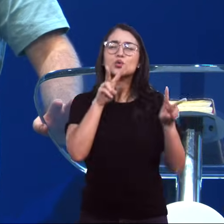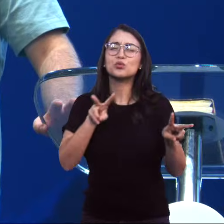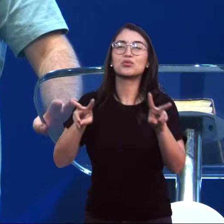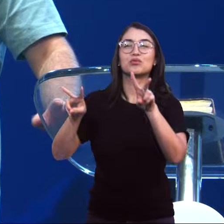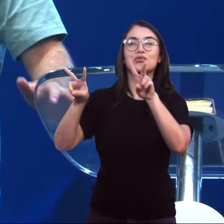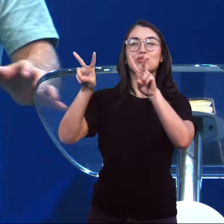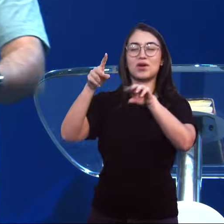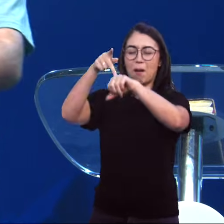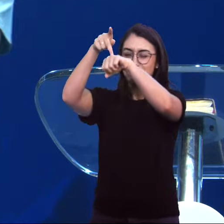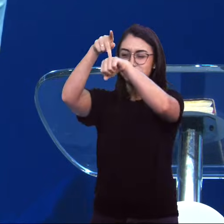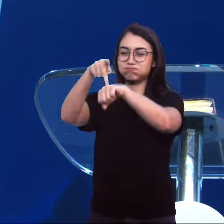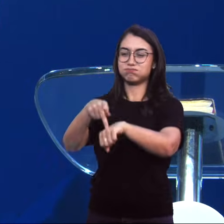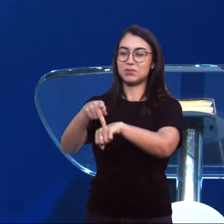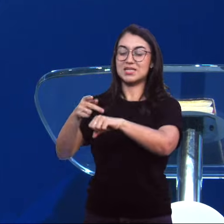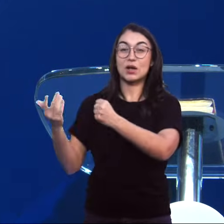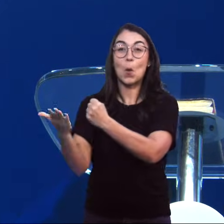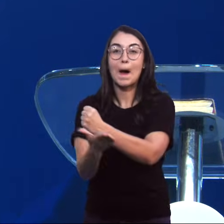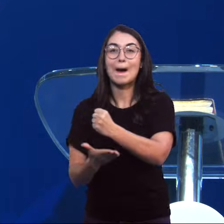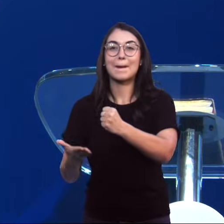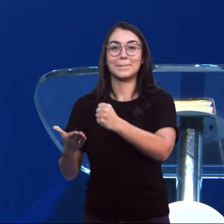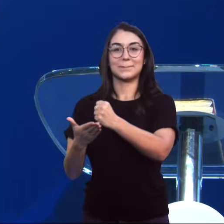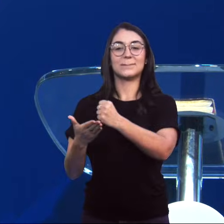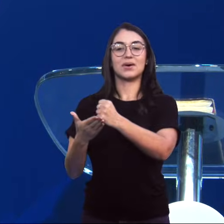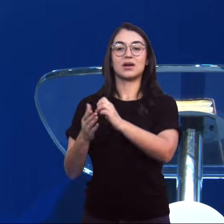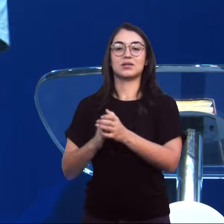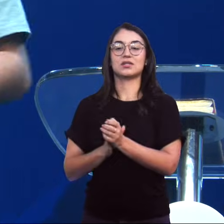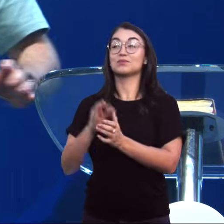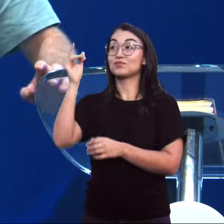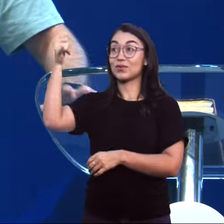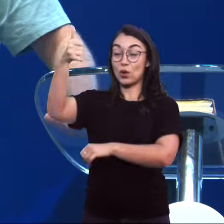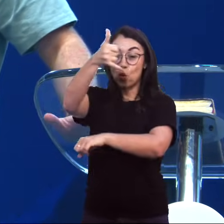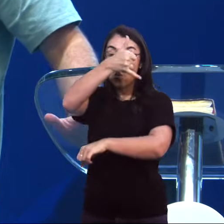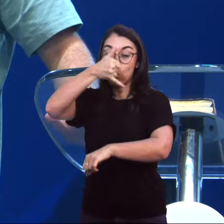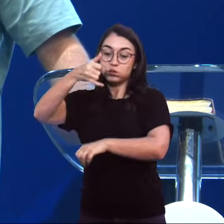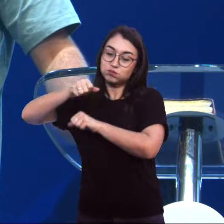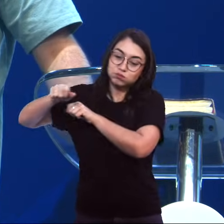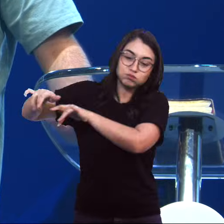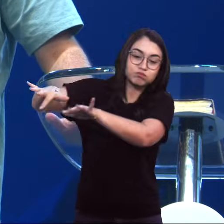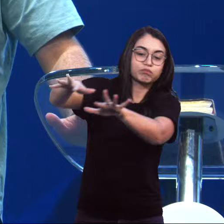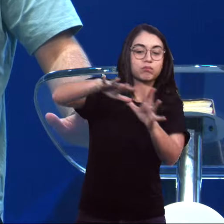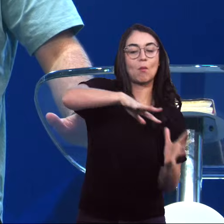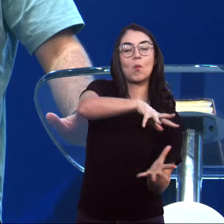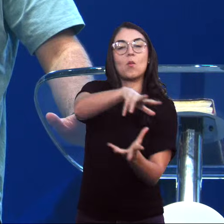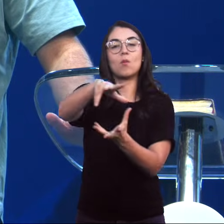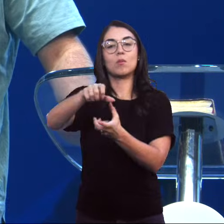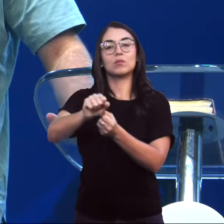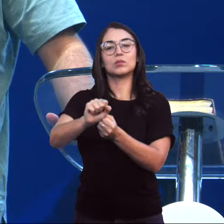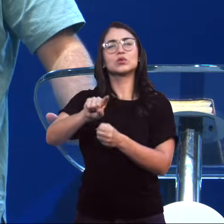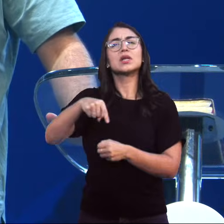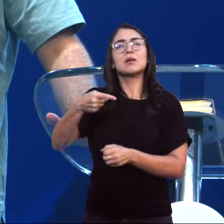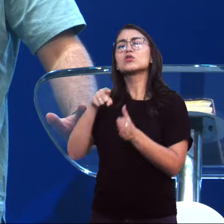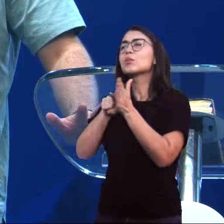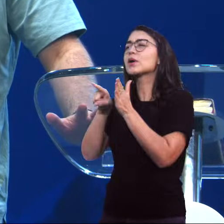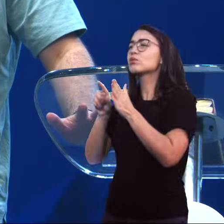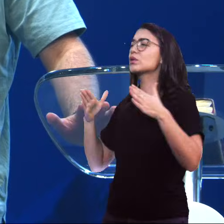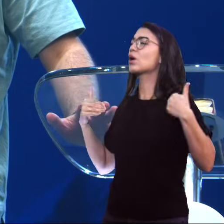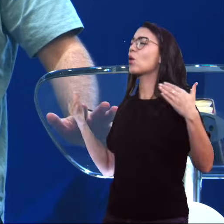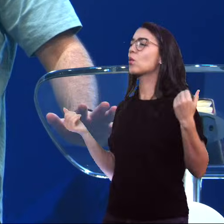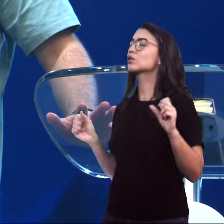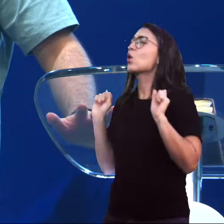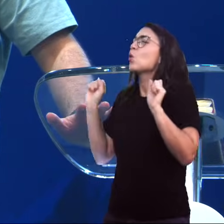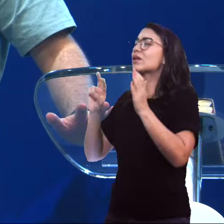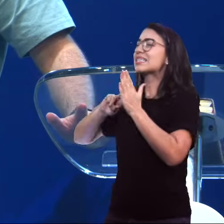Zorobabel. Estes são os 7 olhos do Senhor que percorrem toda a terra. A seguir perguntei ao anjo: o que significam essas